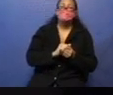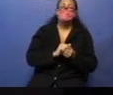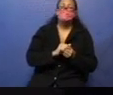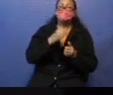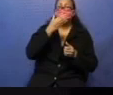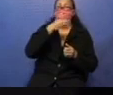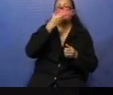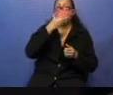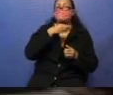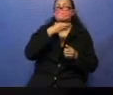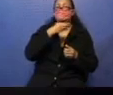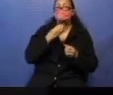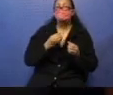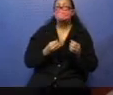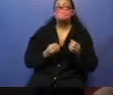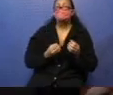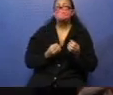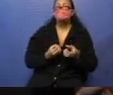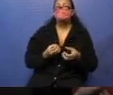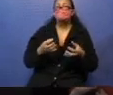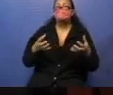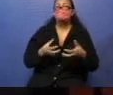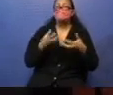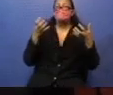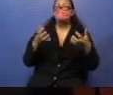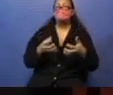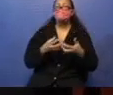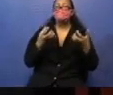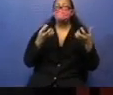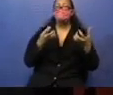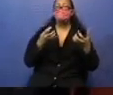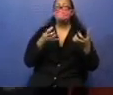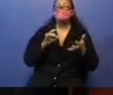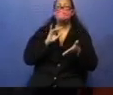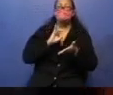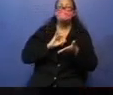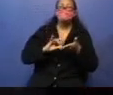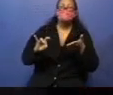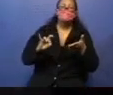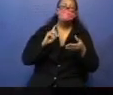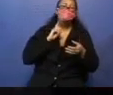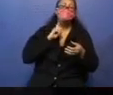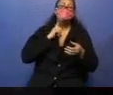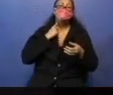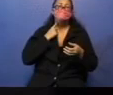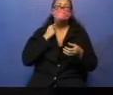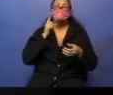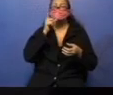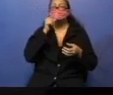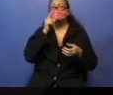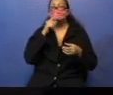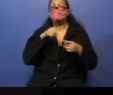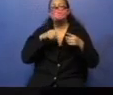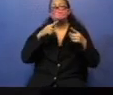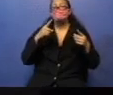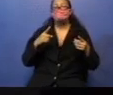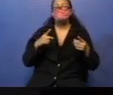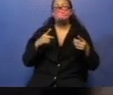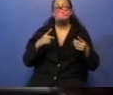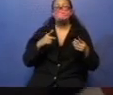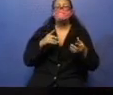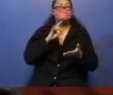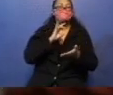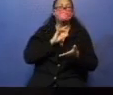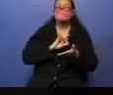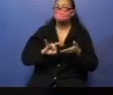com água corrente elimina sujeiras. Nós estamos tirando a sujeira na água, mas não elimina os micro-organismos.